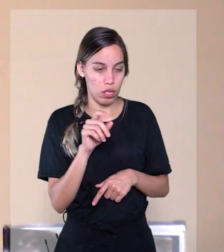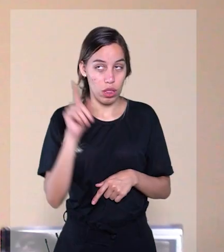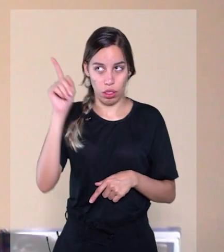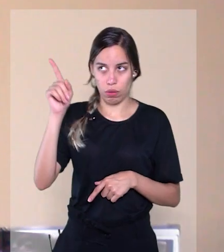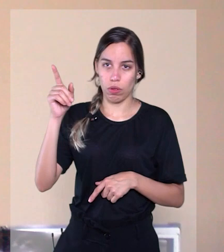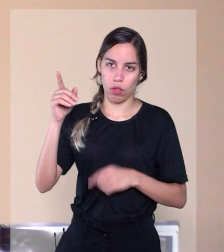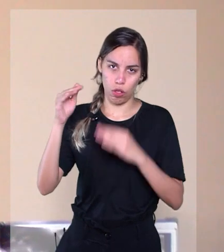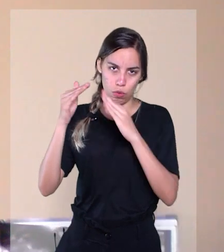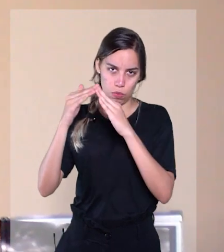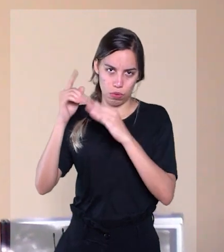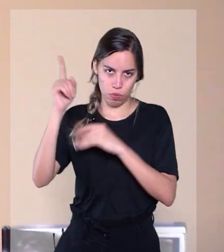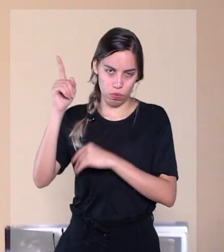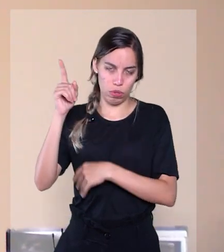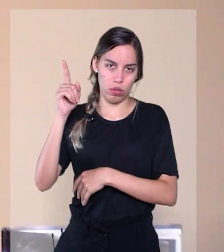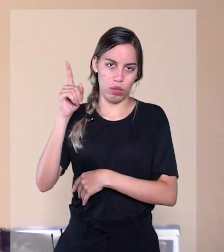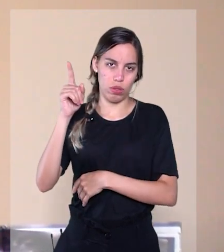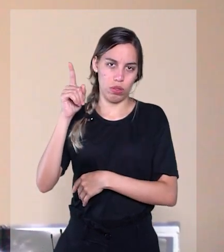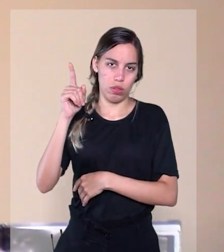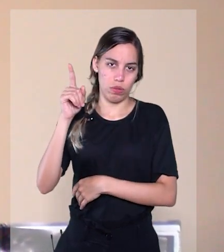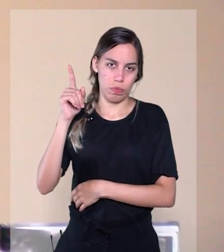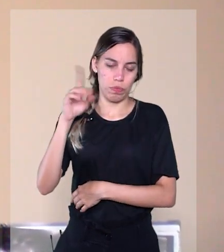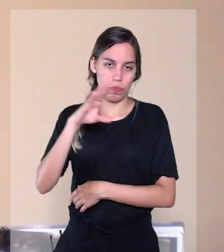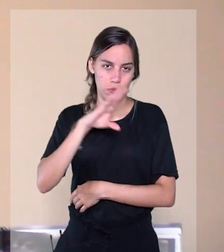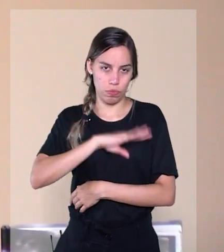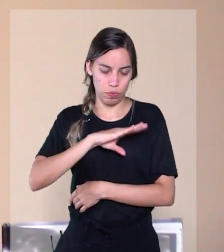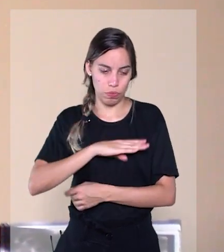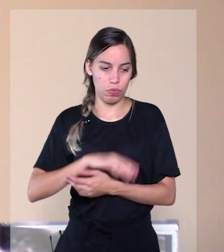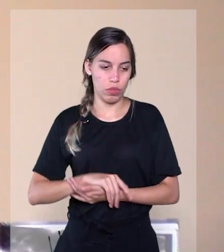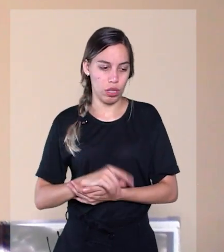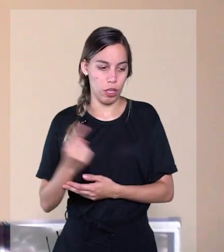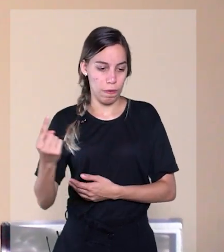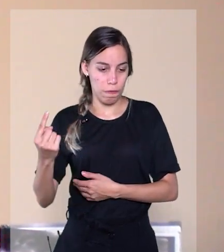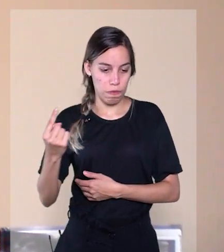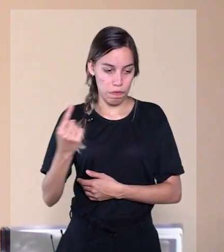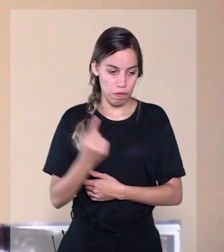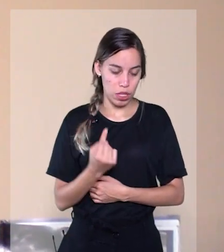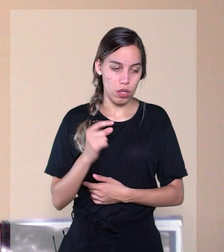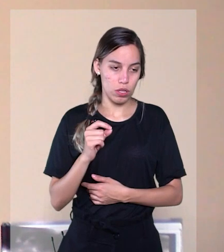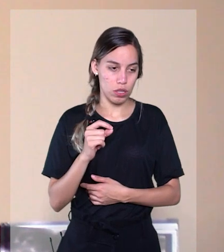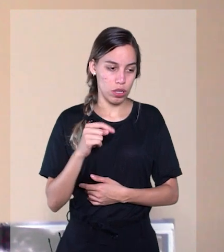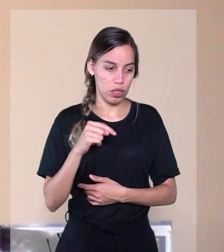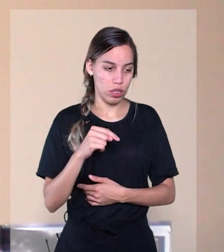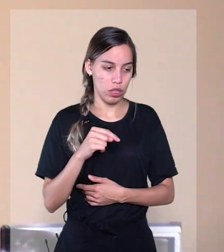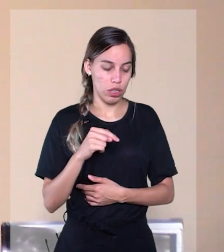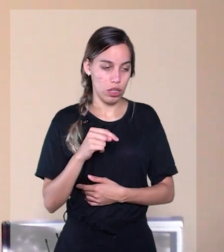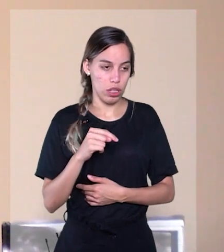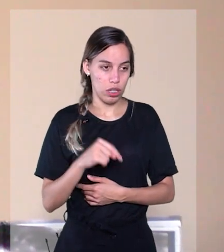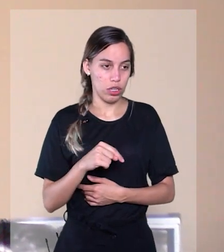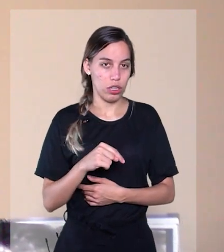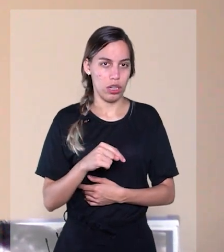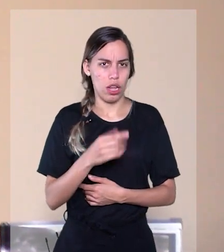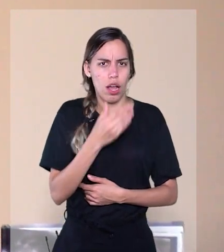brasileiro em Buenos Aires e veio parar aqui, né, no século XXI. Então, o Lauro é uma peça fundamental. Assim, aliás, é